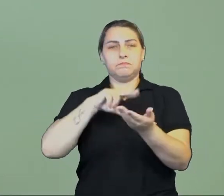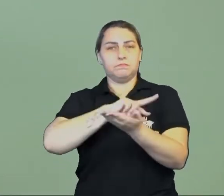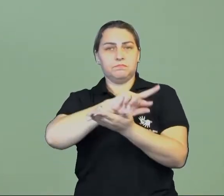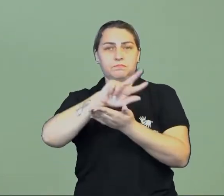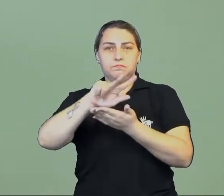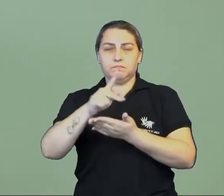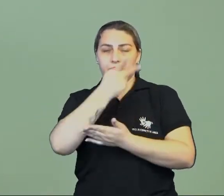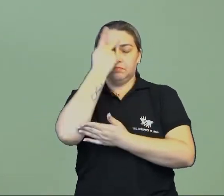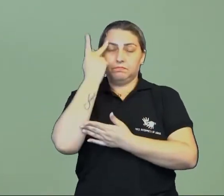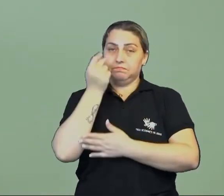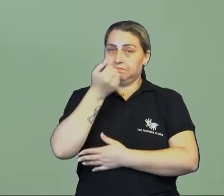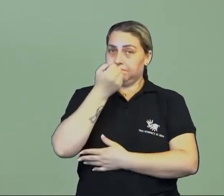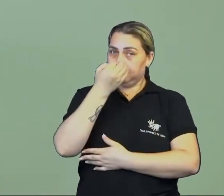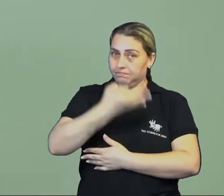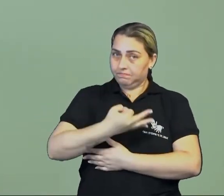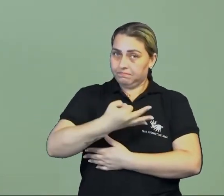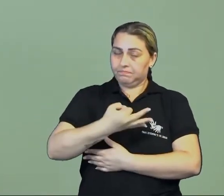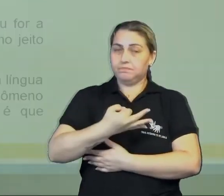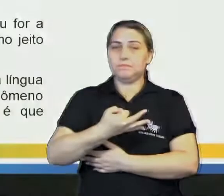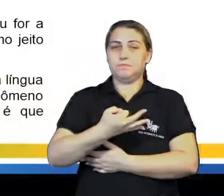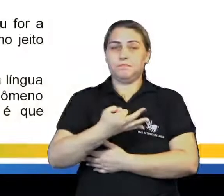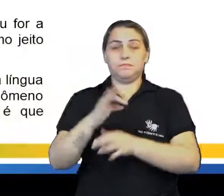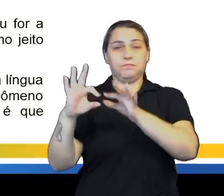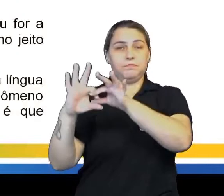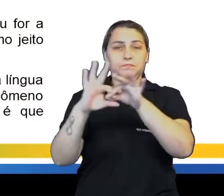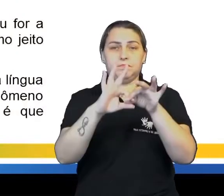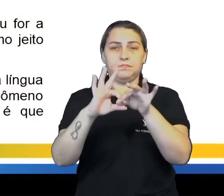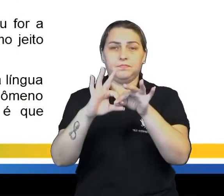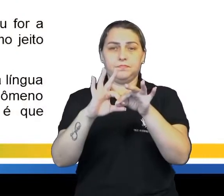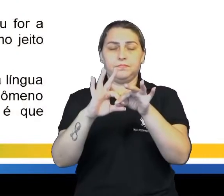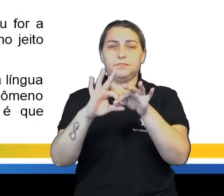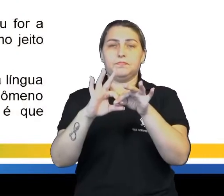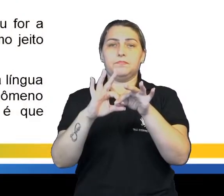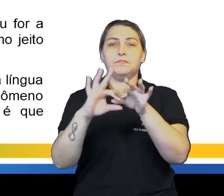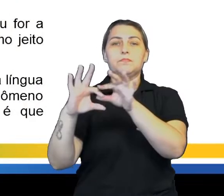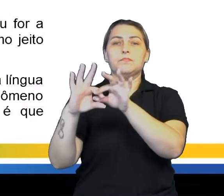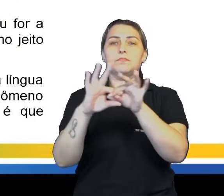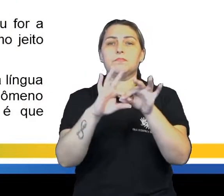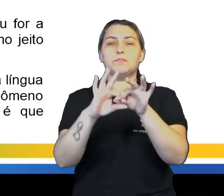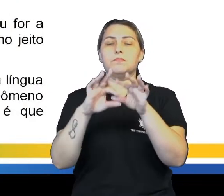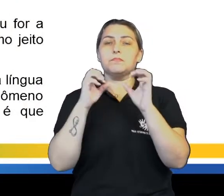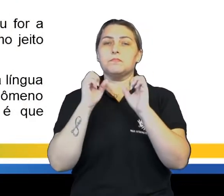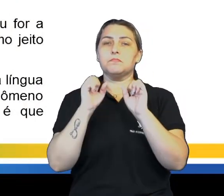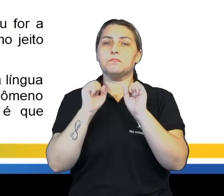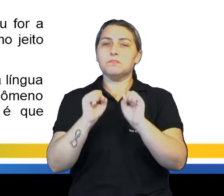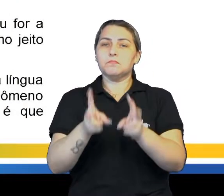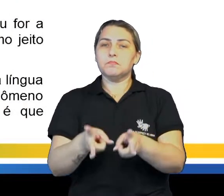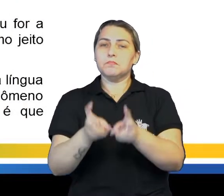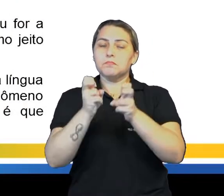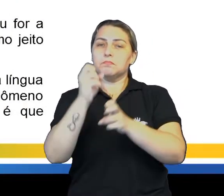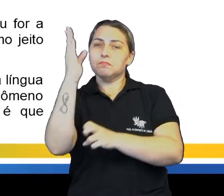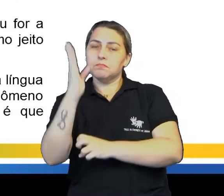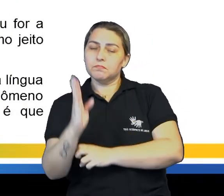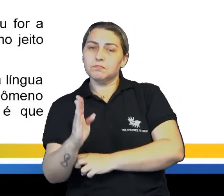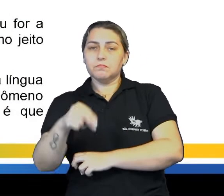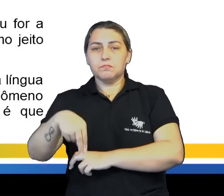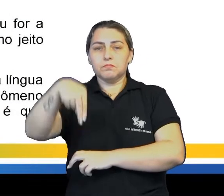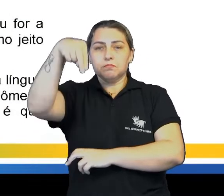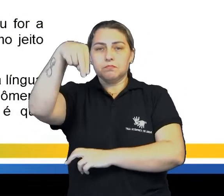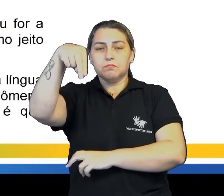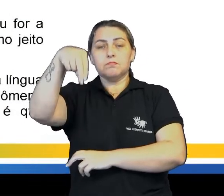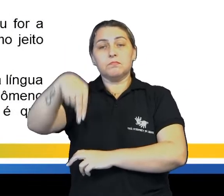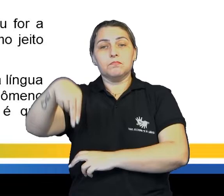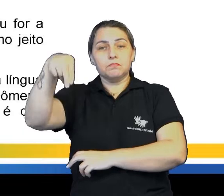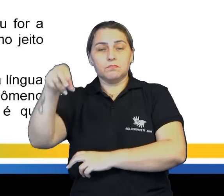várias pessoas, certo? Vamos aqui ao contexto. Nesse contexto, nós podemos perceber brasileiros do Norte,